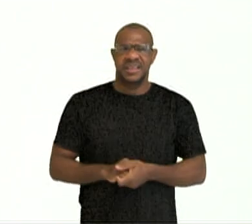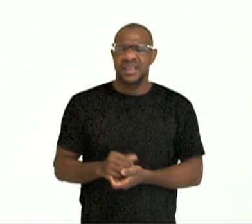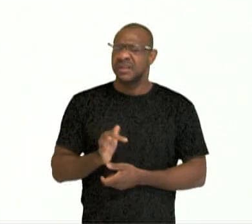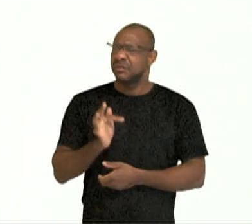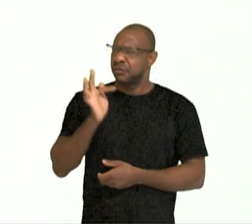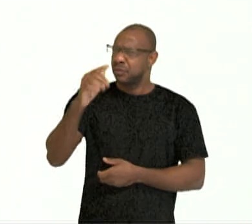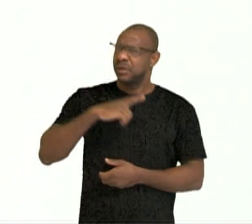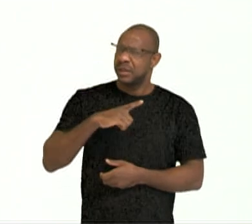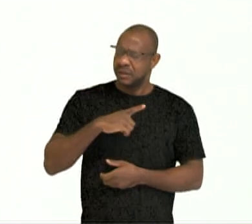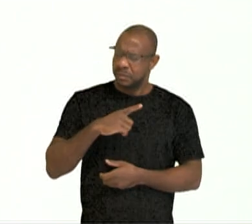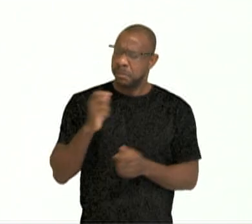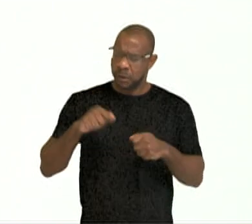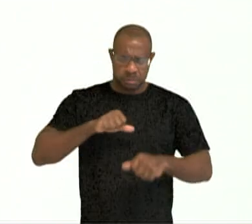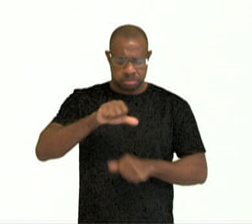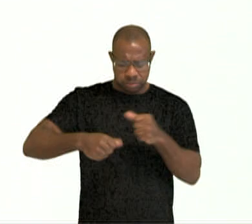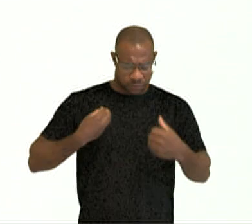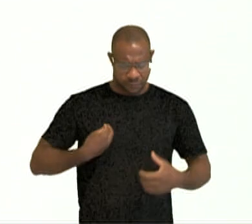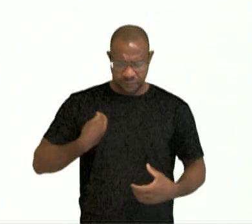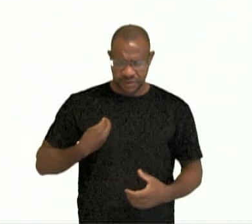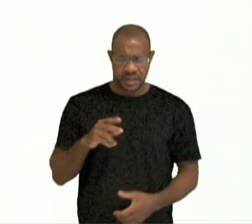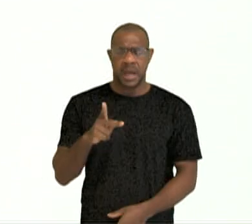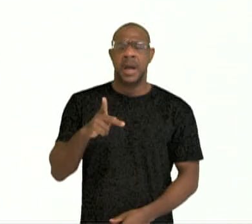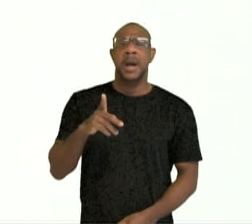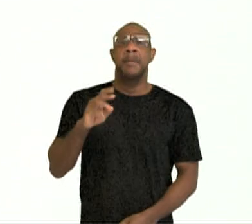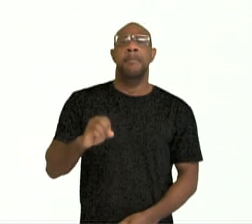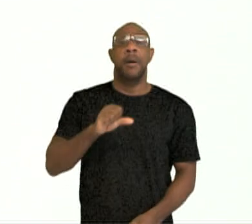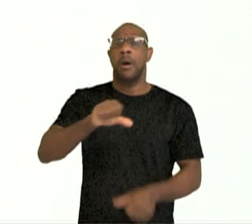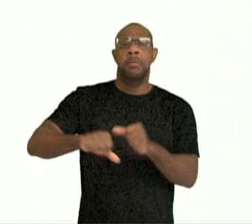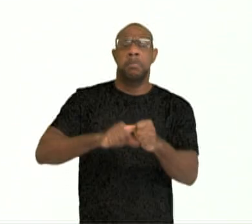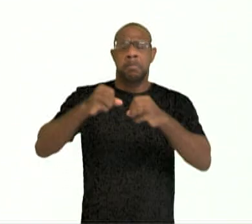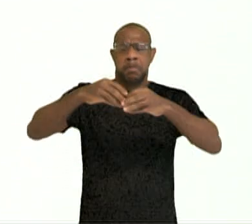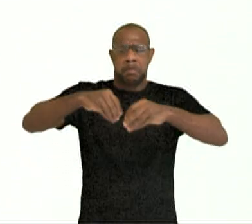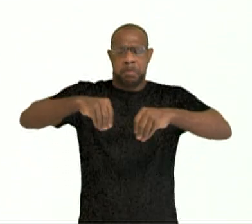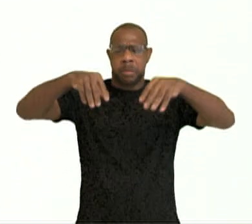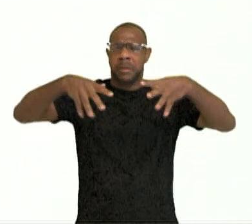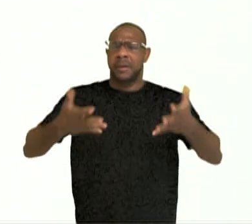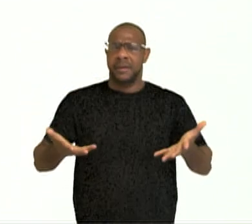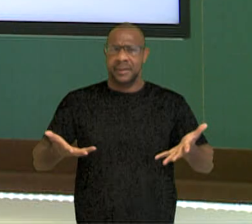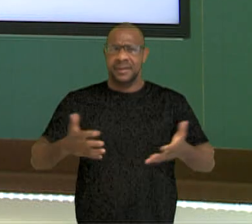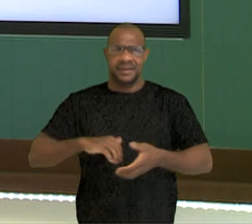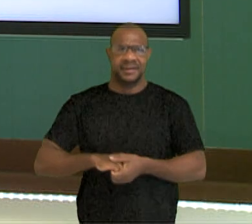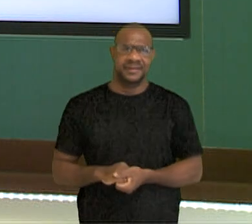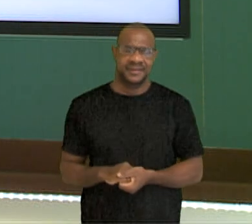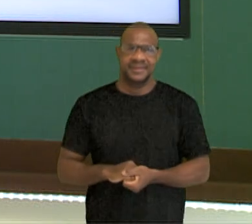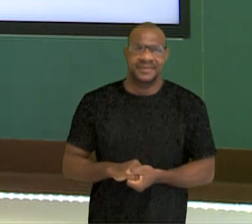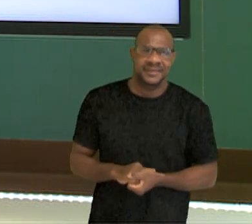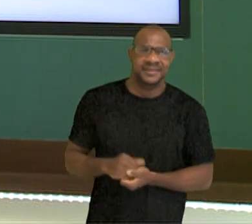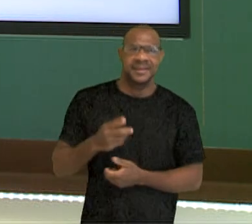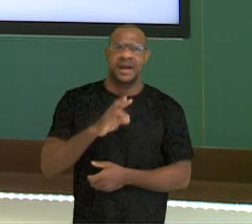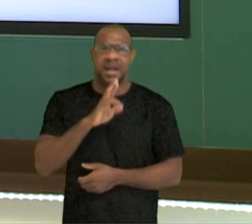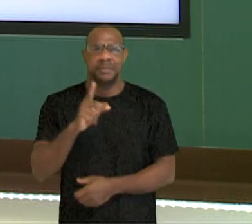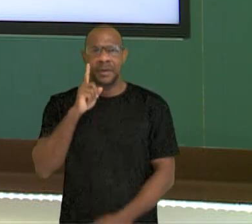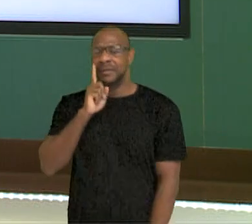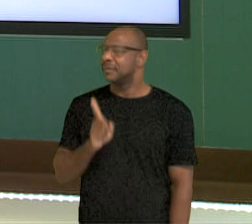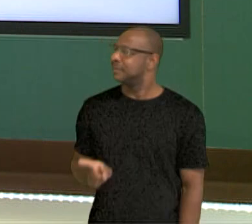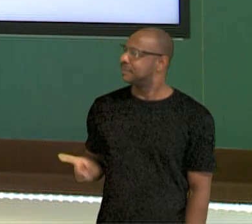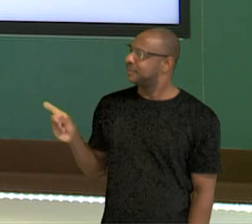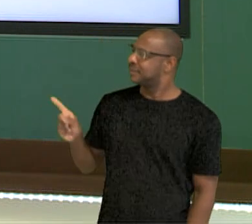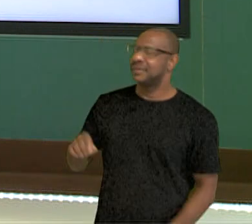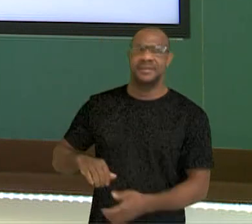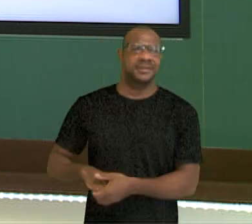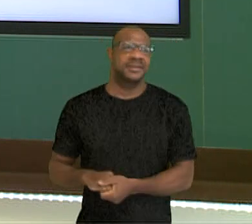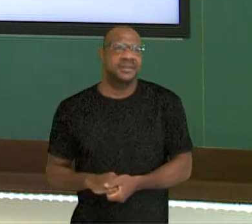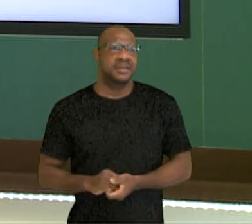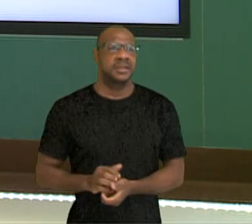cinza e nada, trata-se de uma metonímia para o fim de todos nós, né? Aquilo que nos une, ricos e pobres, brancos